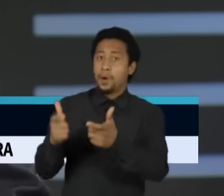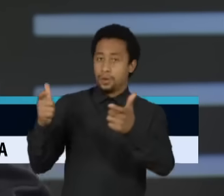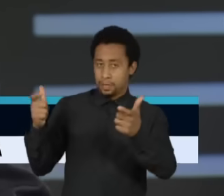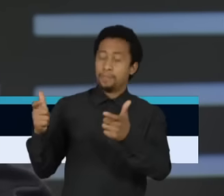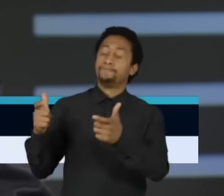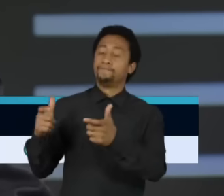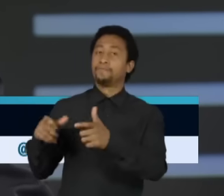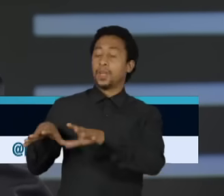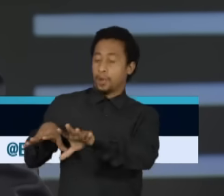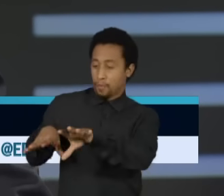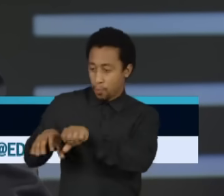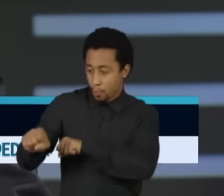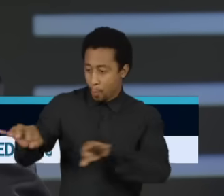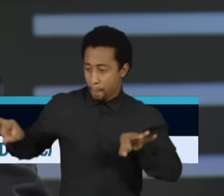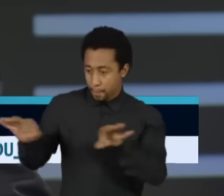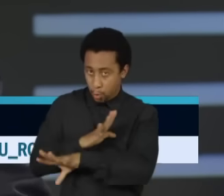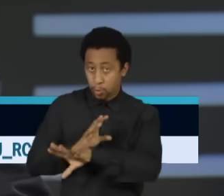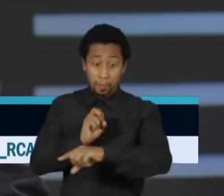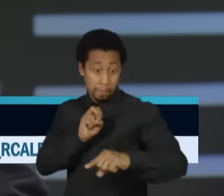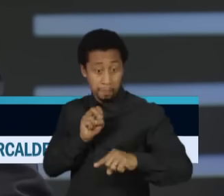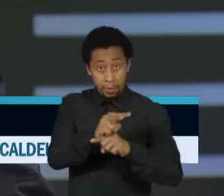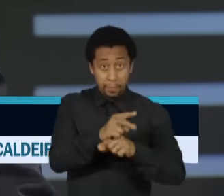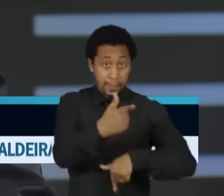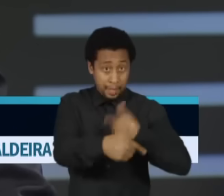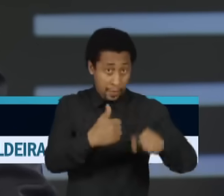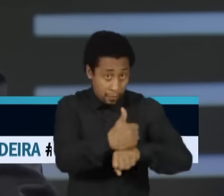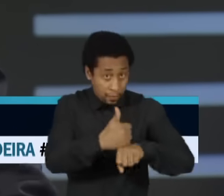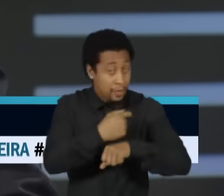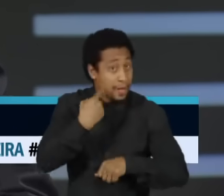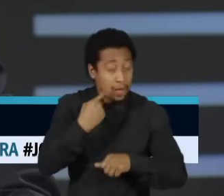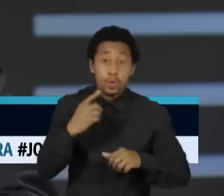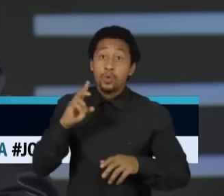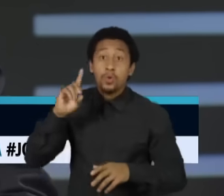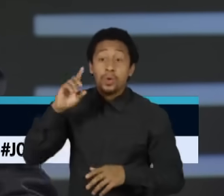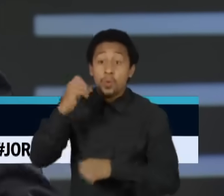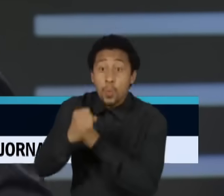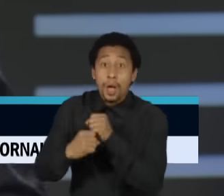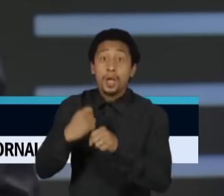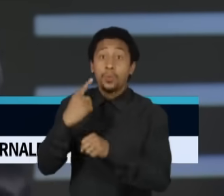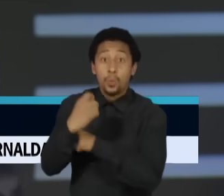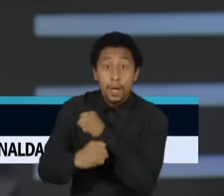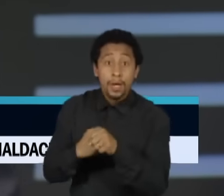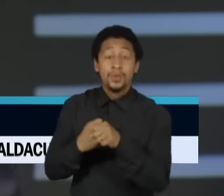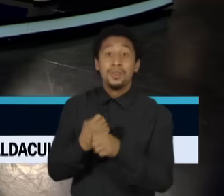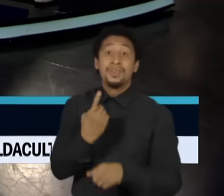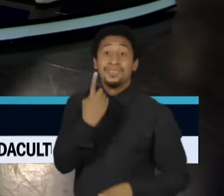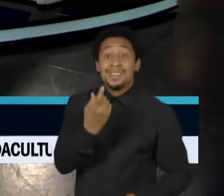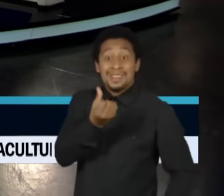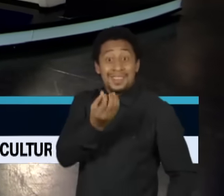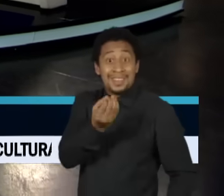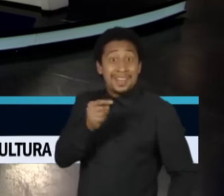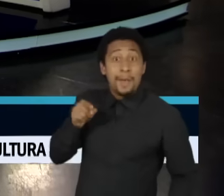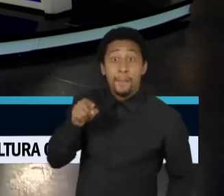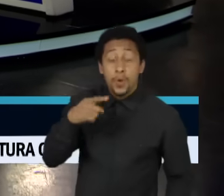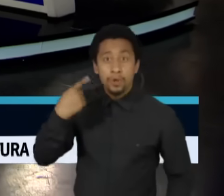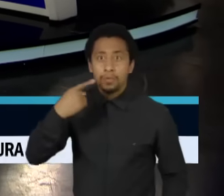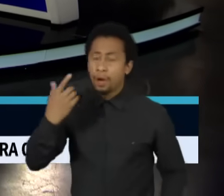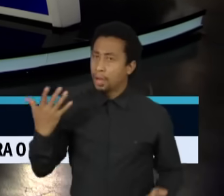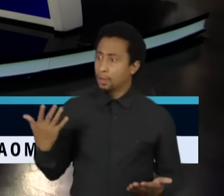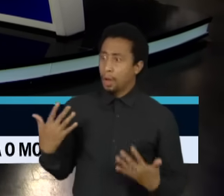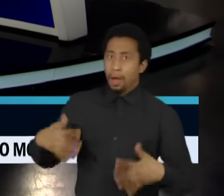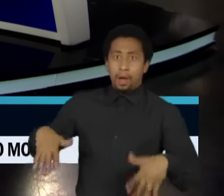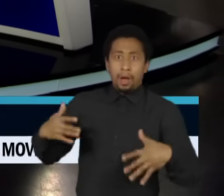imediatamente advogados, seriam mais 160.000 1 advogados por ano, não é? E talvez assim, o país se tiver mais engenheiro e menos advogado